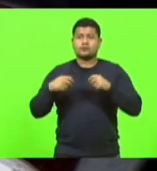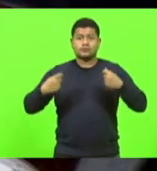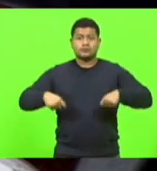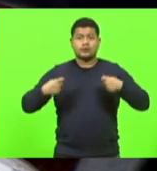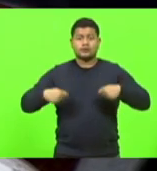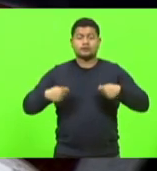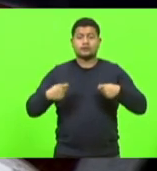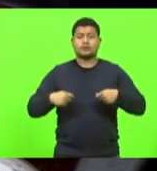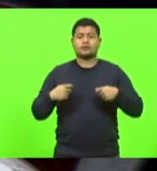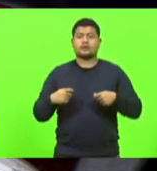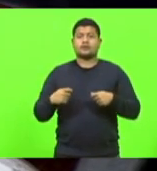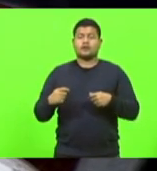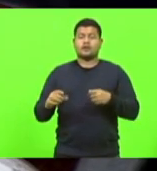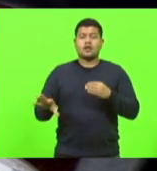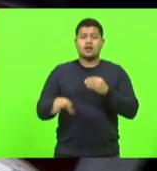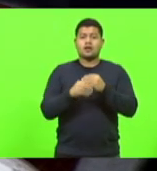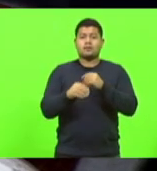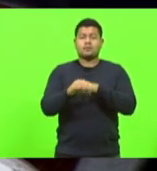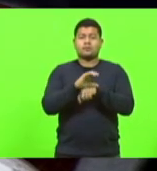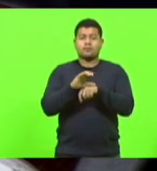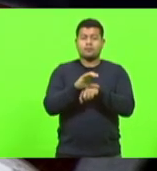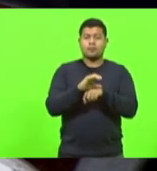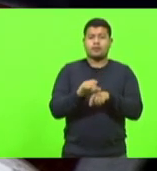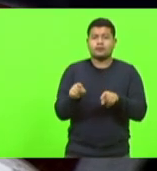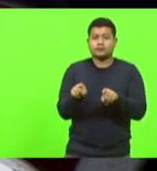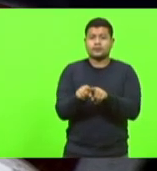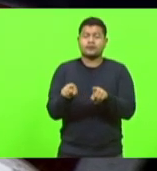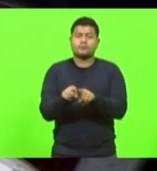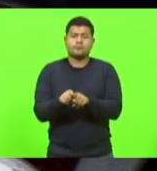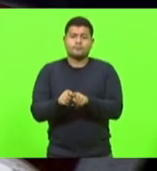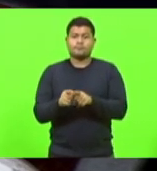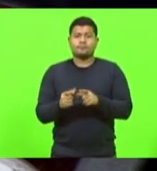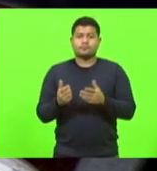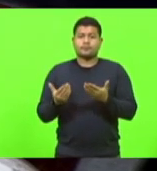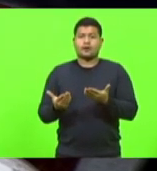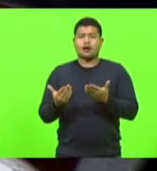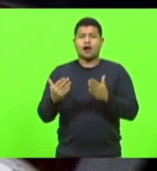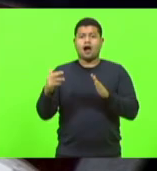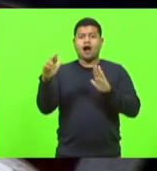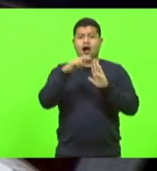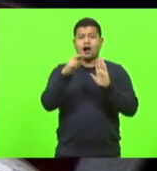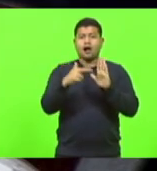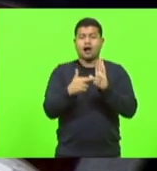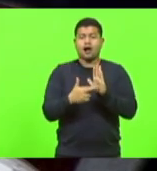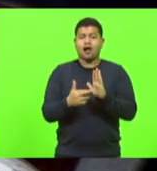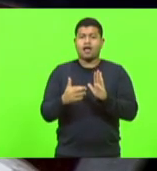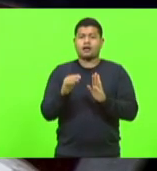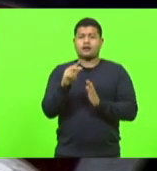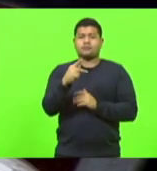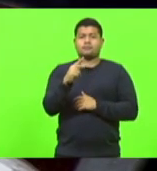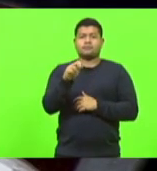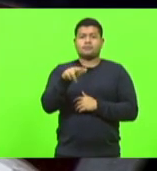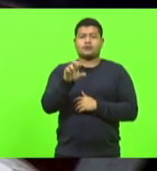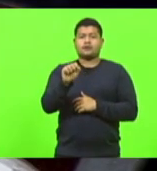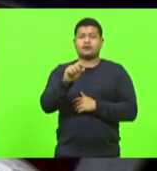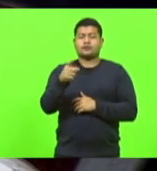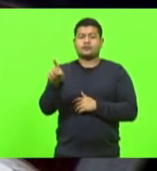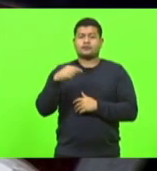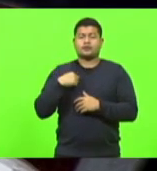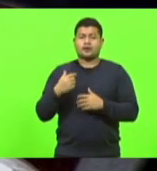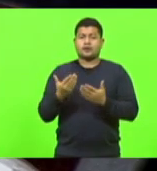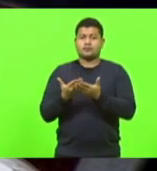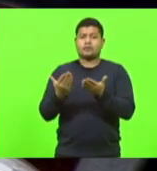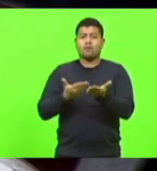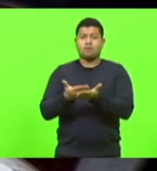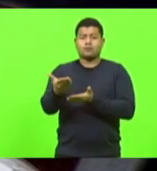constitucional Além disso atualização das normas de pensões considerando que desde a vigência da emenda constitucional